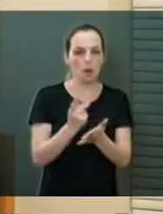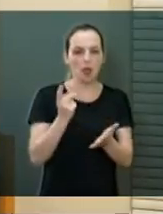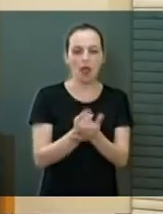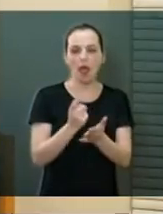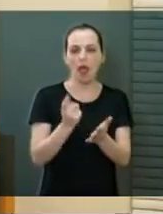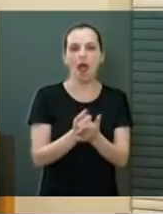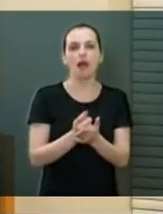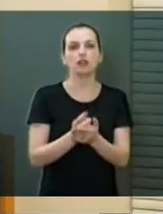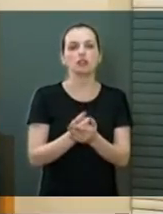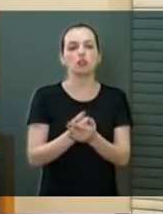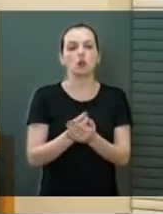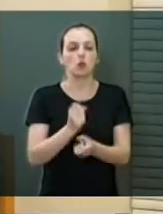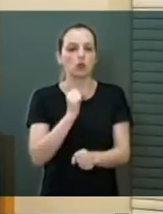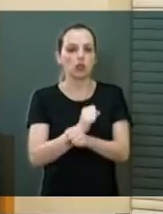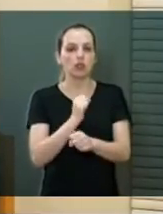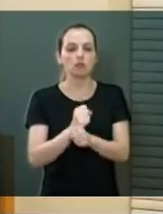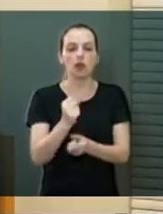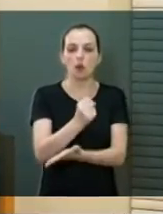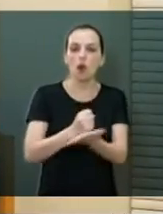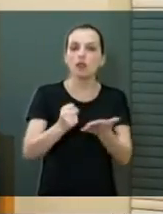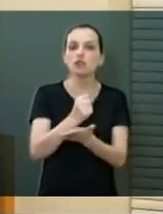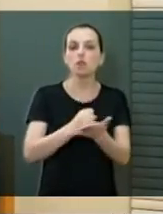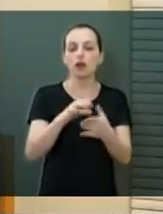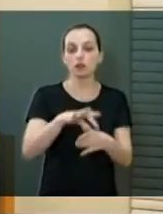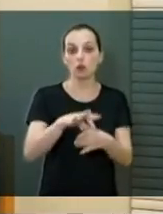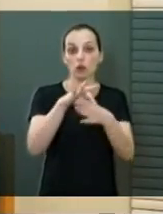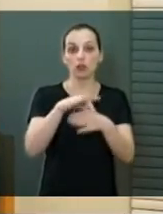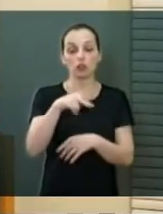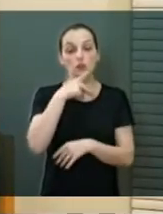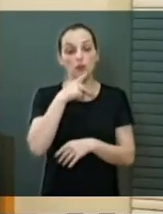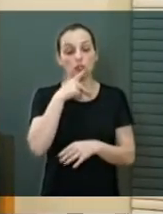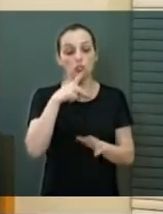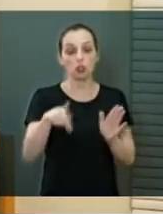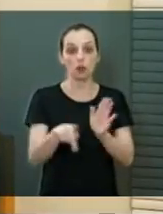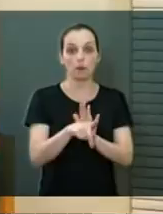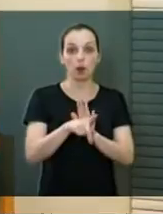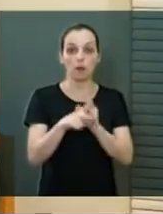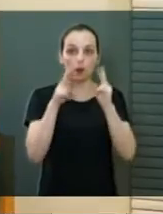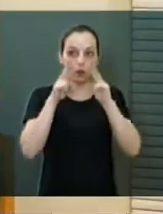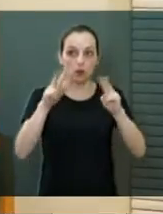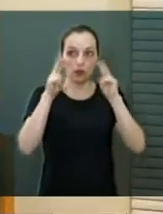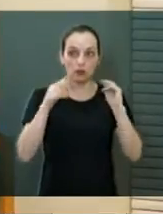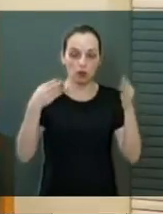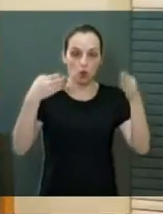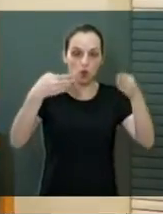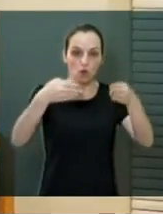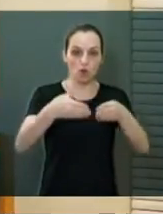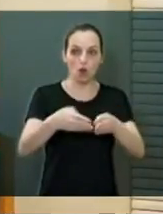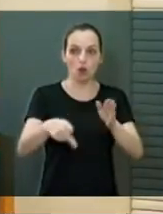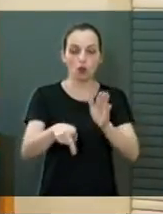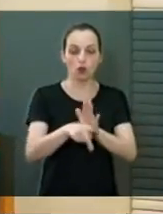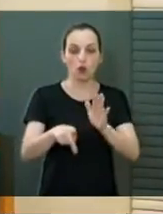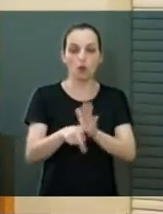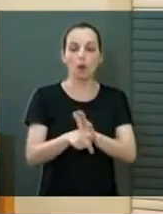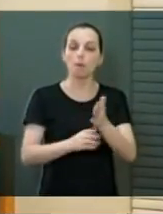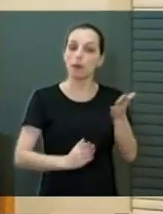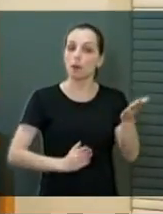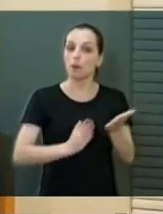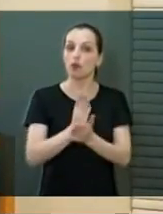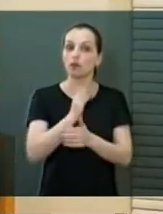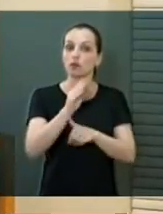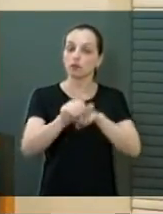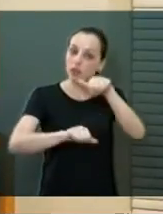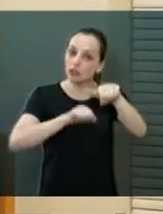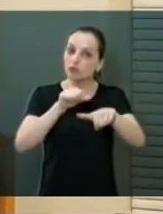esperam as bases e as lideranças do partido. Em um momento em que as nossas atenções e esforços deveriam estar voltados para a aprovação das